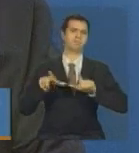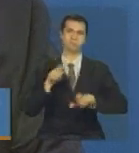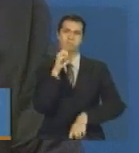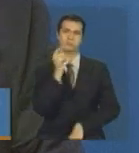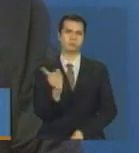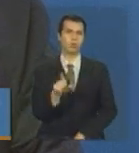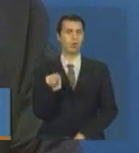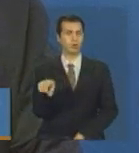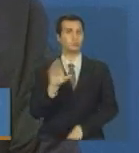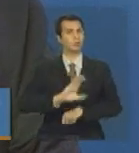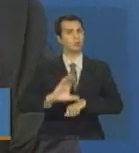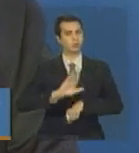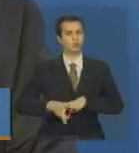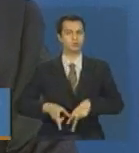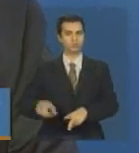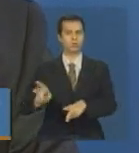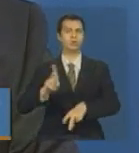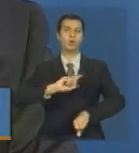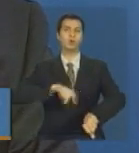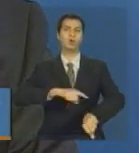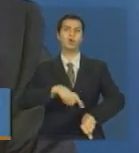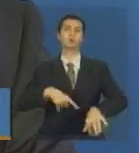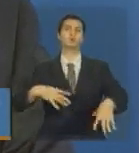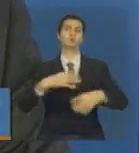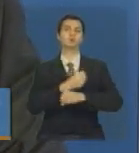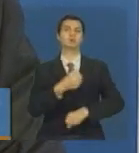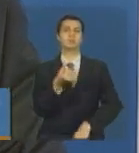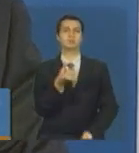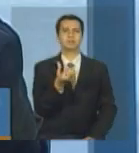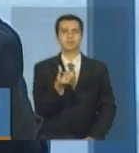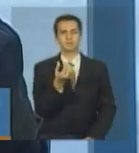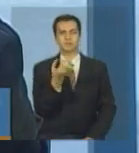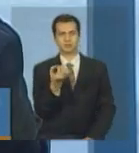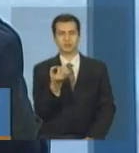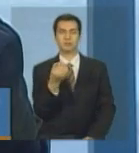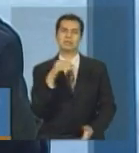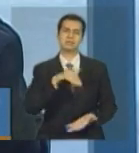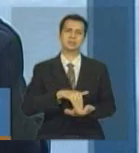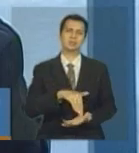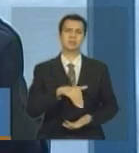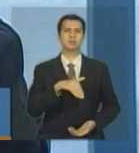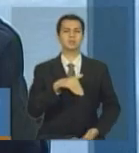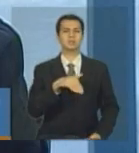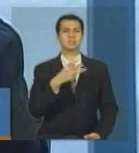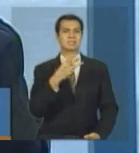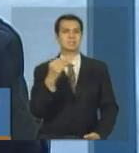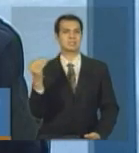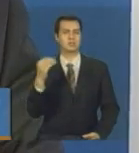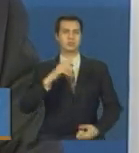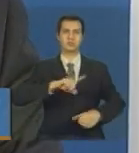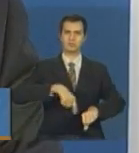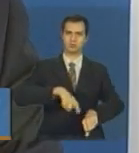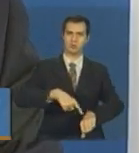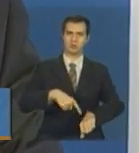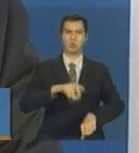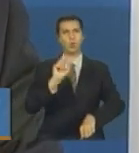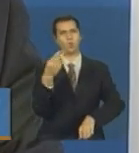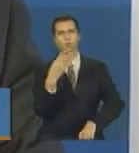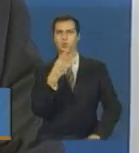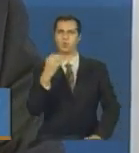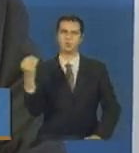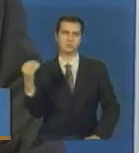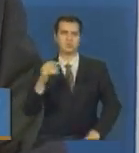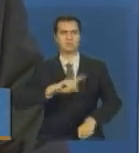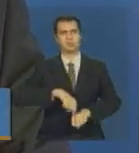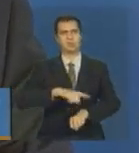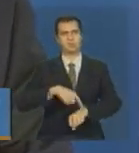continuada, de 160 até 300 horas, em alguns casos de 400 horas de duração, que não exigem escolaridade, como eu